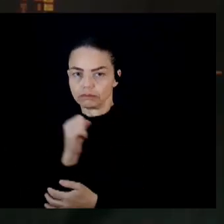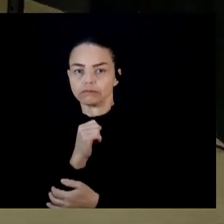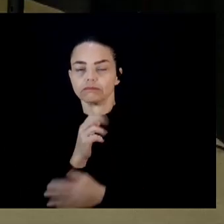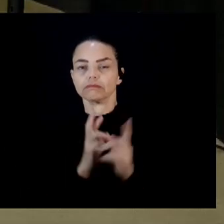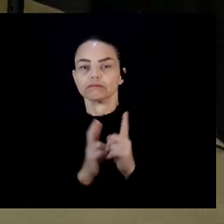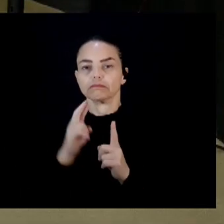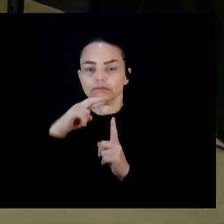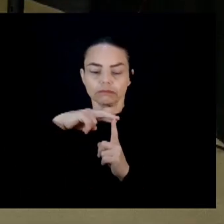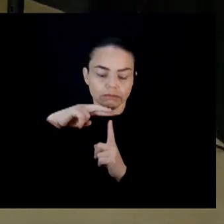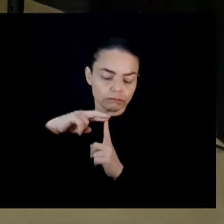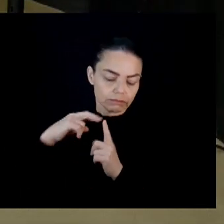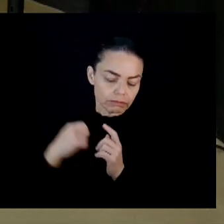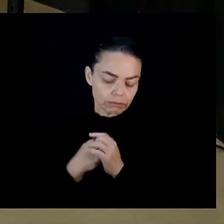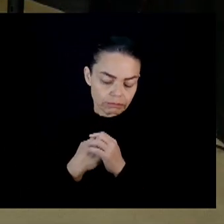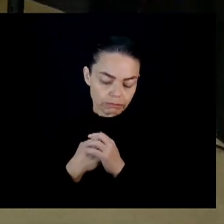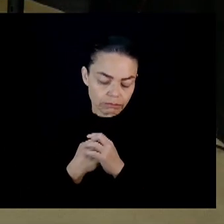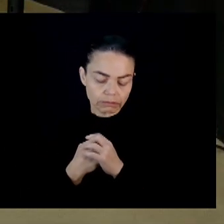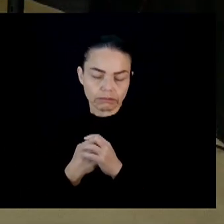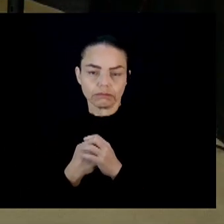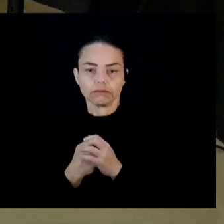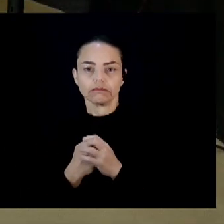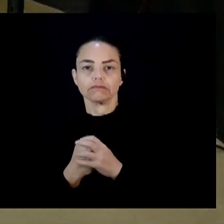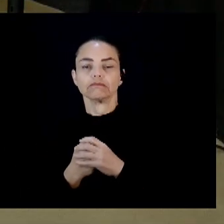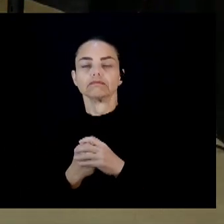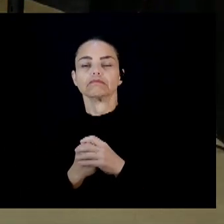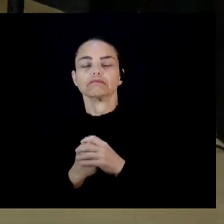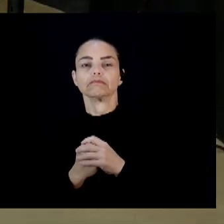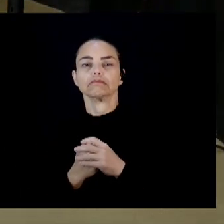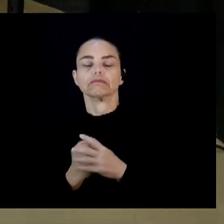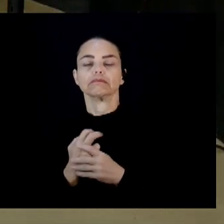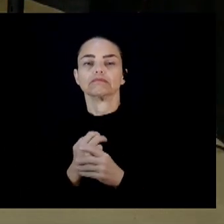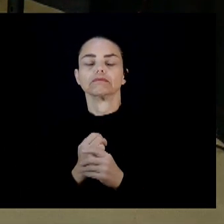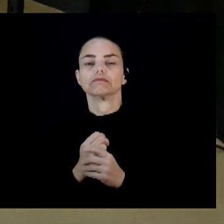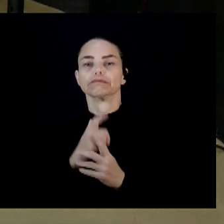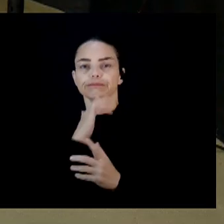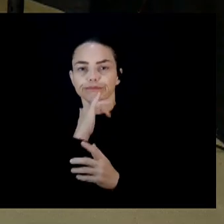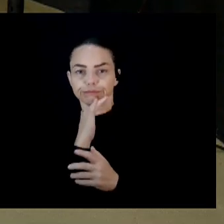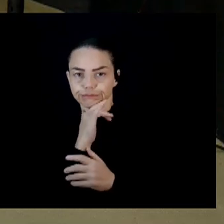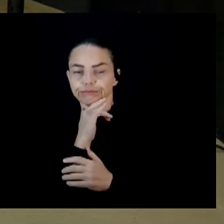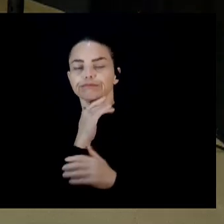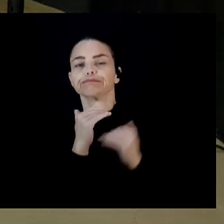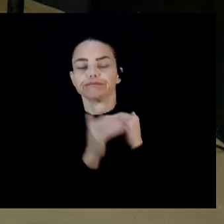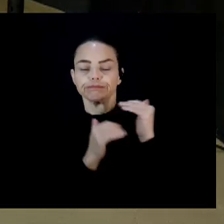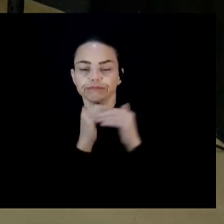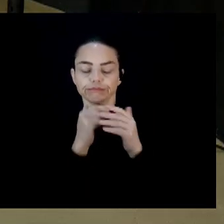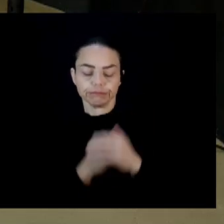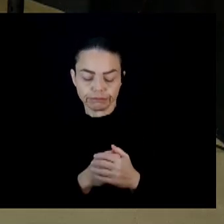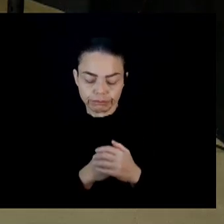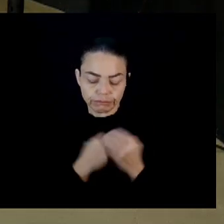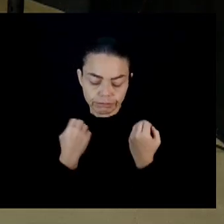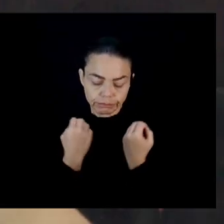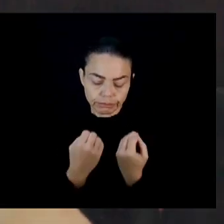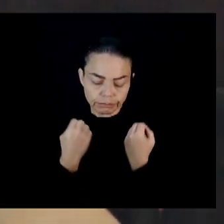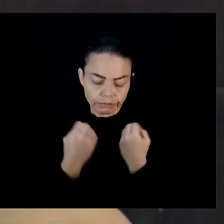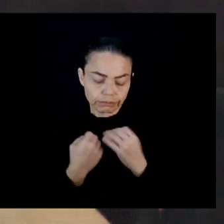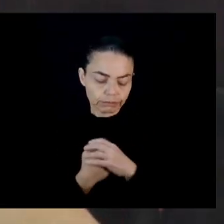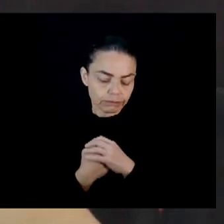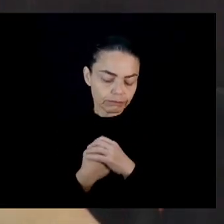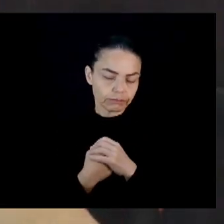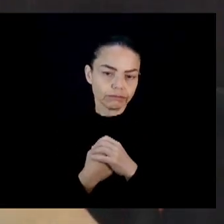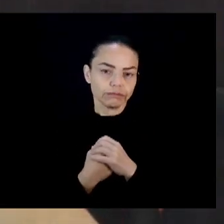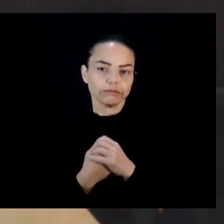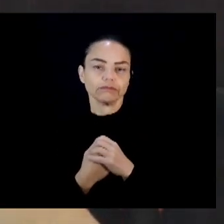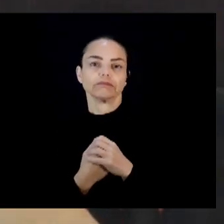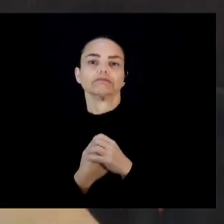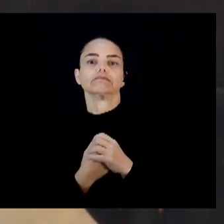sem fazer com que ela seja algo ruim para o meu desenvolvimento? Como fazer isso? Dá sim. Inclusive, eu